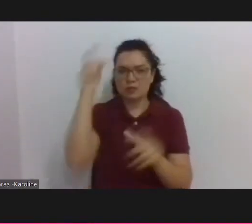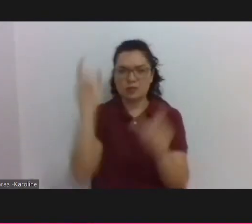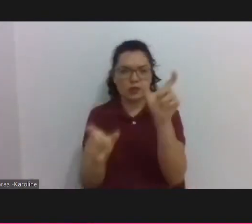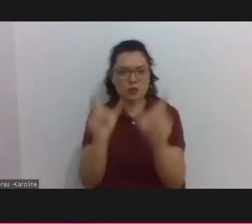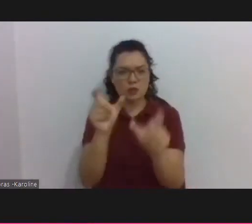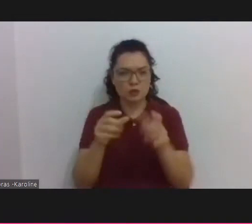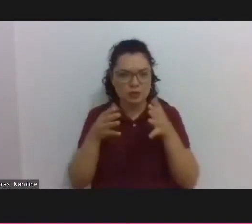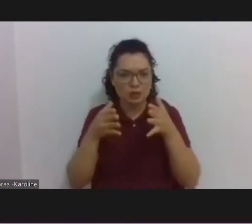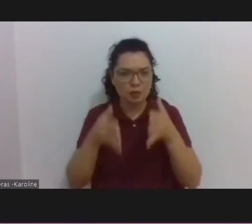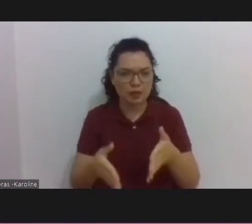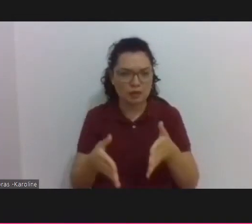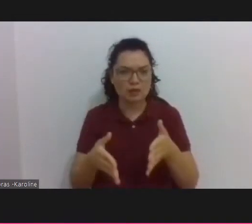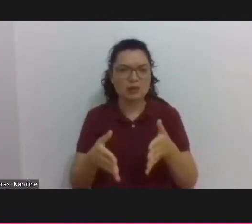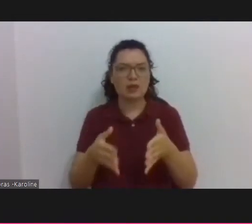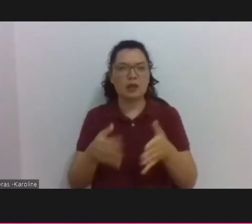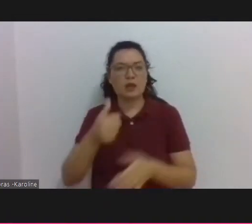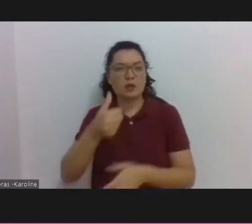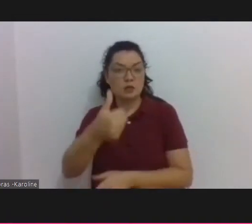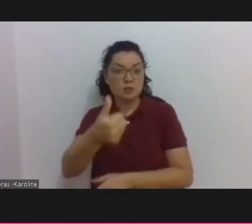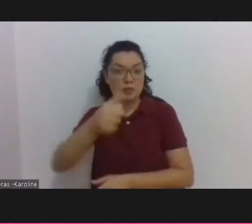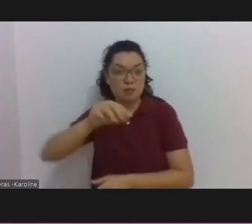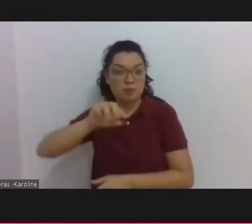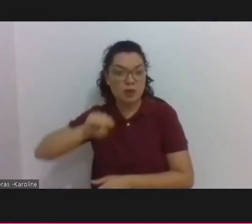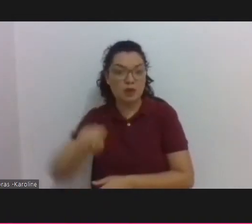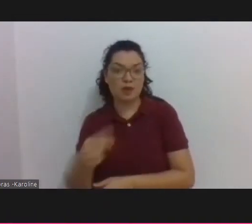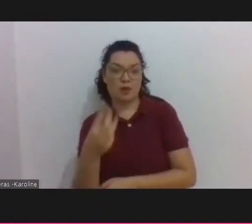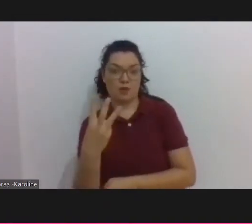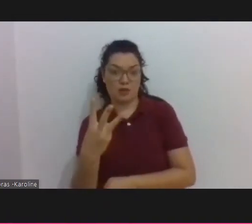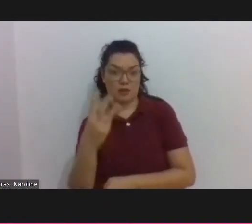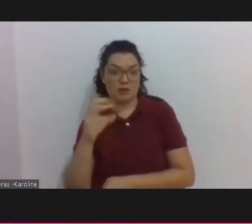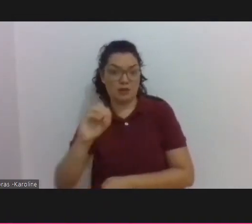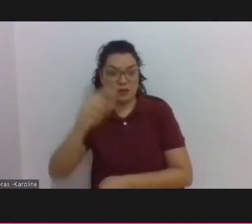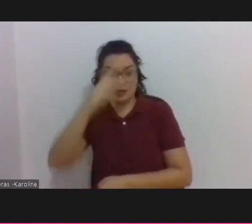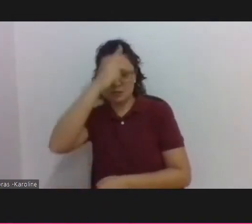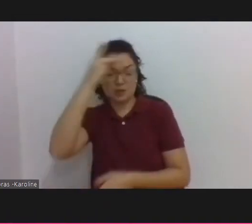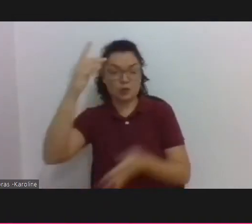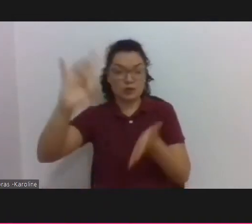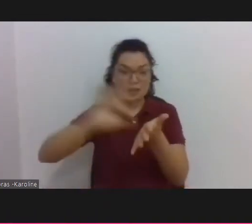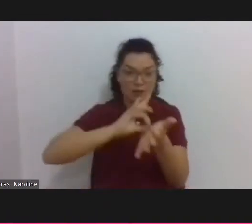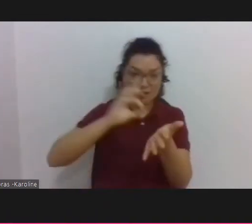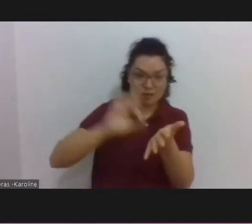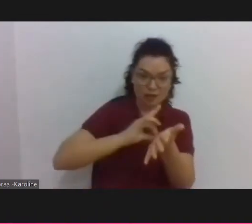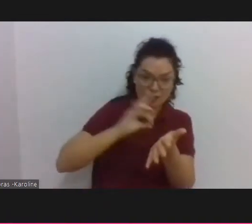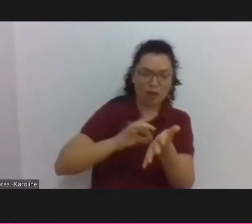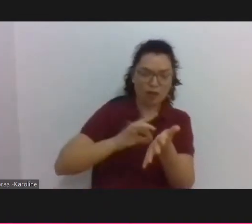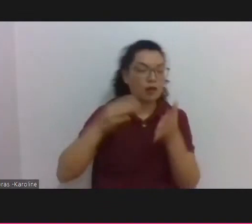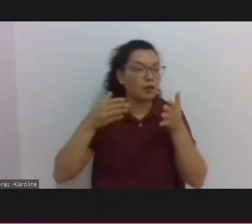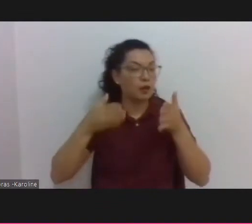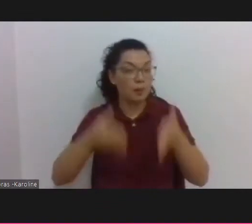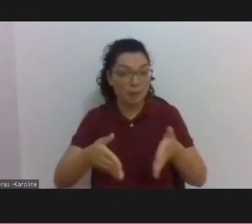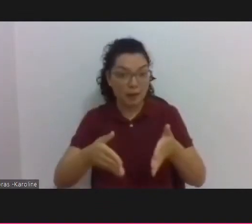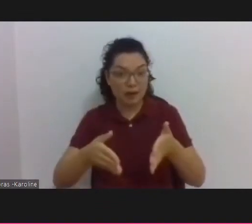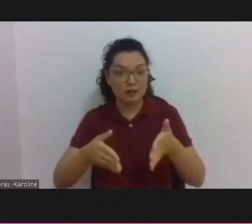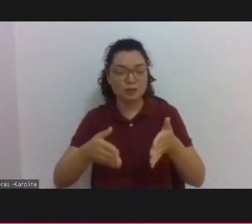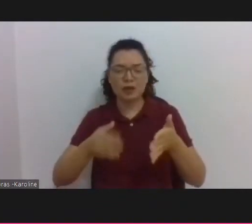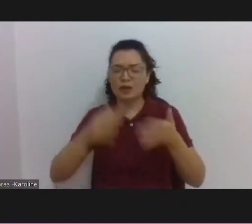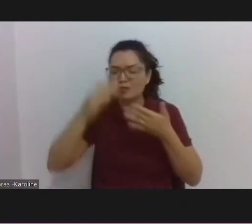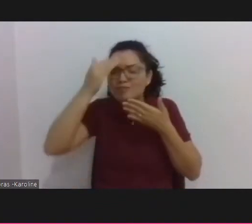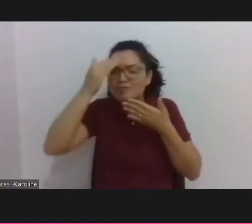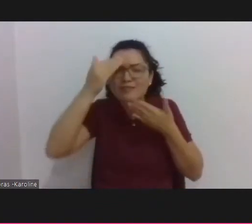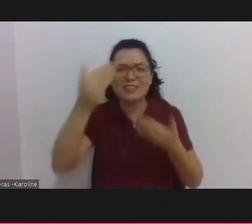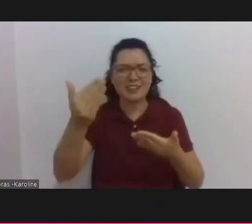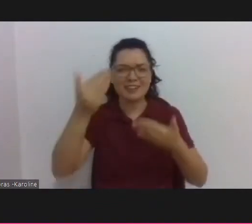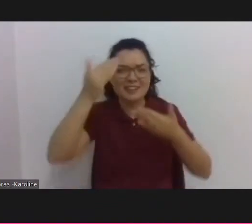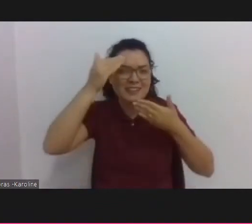os 1.300 inscritos que, de alguma forma, participaram do presente evento, fica o nosso profundo agradecimento.